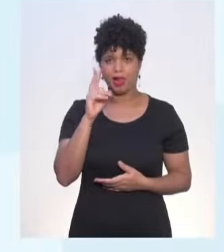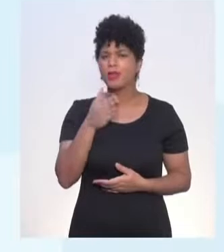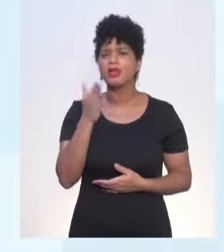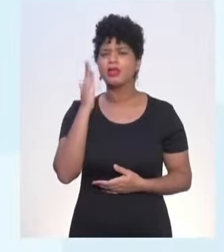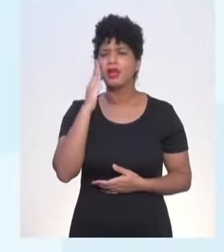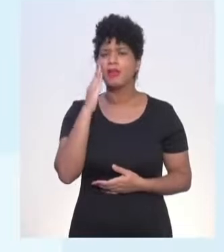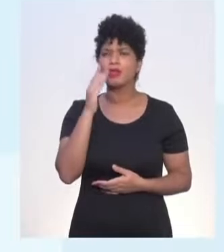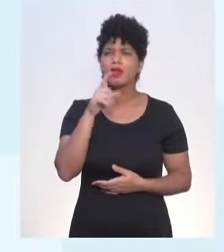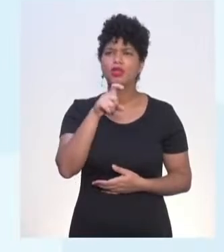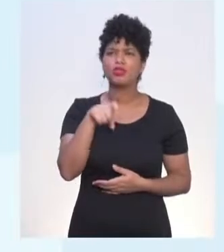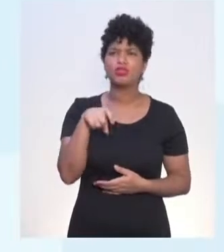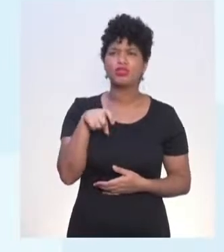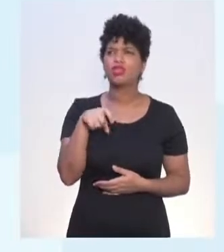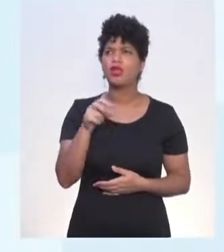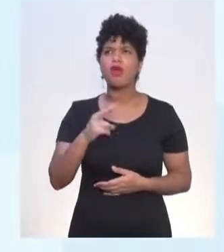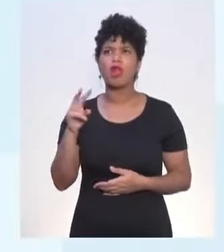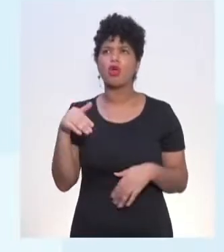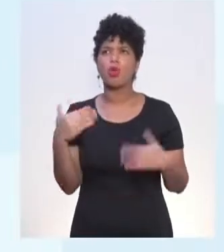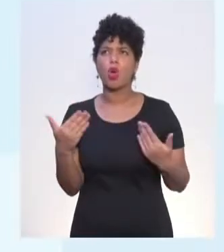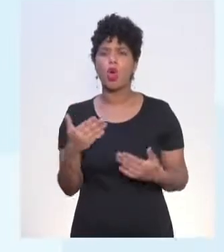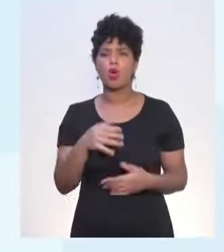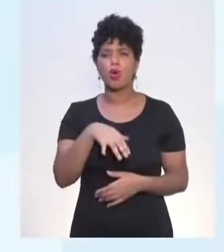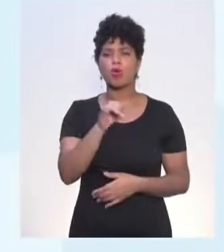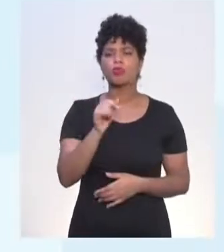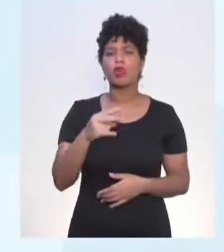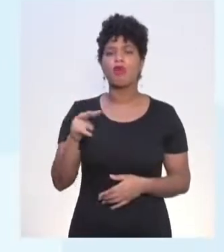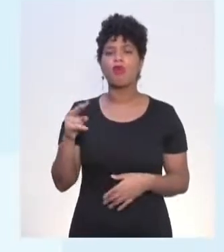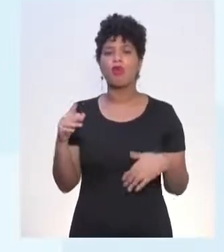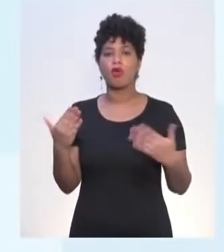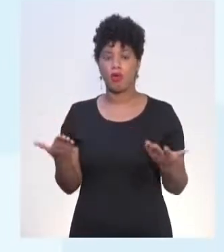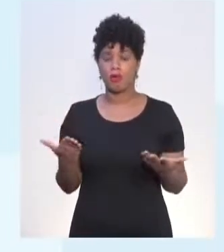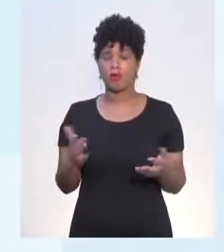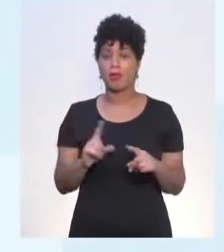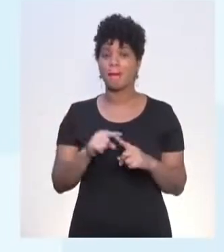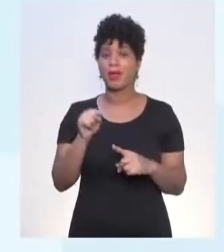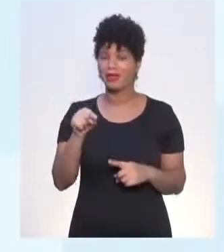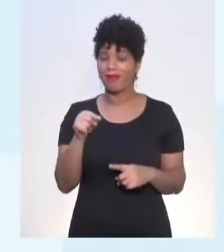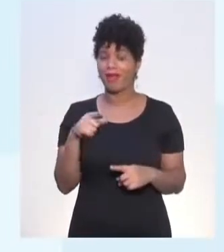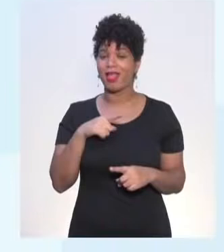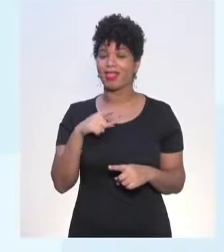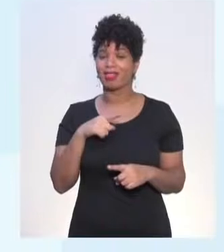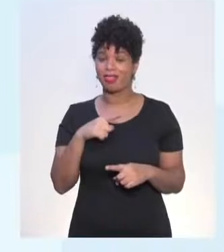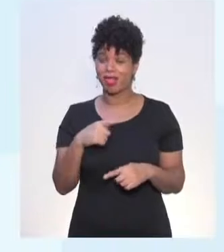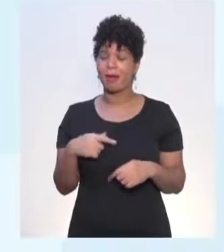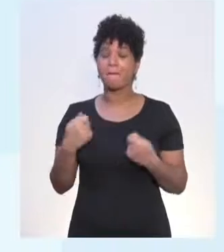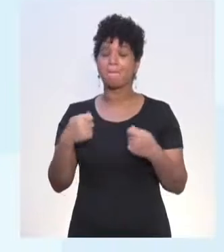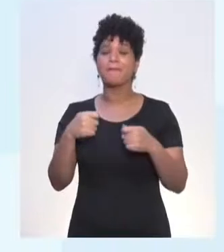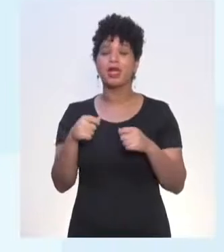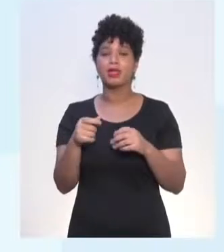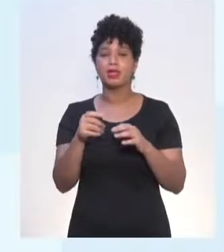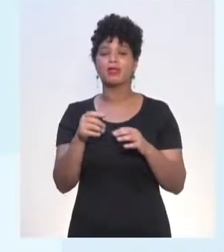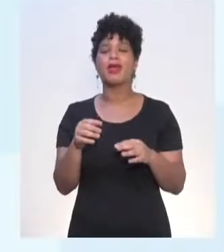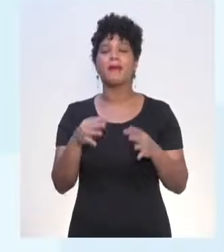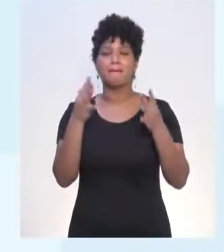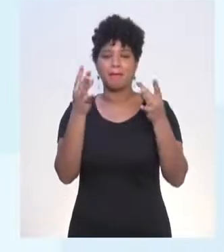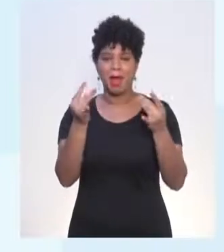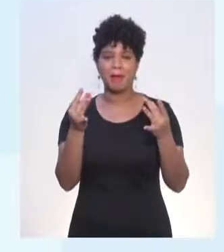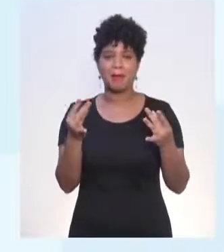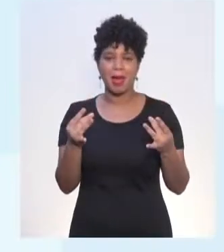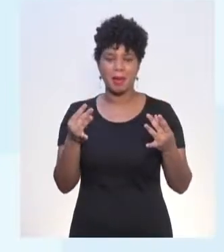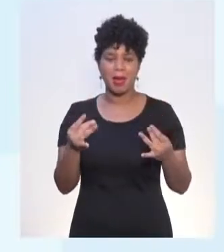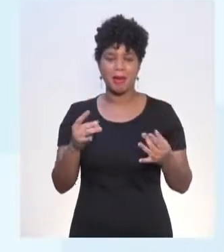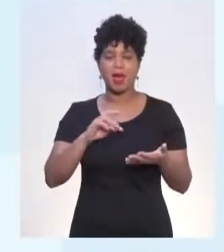valor de x e o valor de y. Só que para esse sistema, eu teria que fazer aí por vários